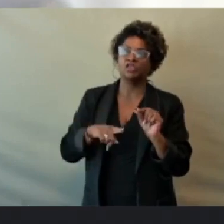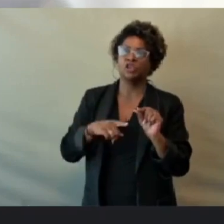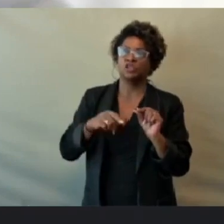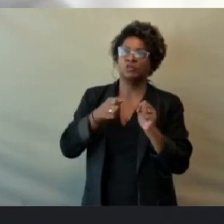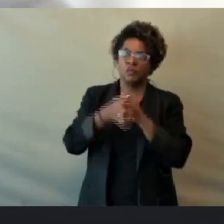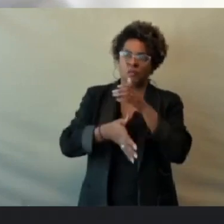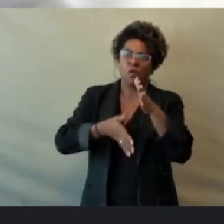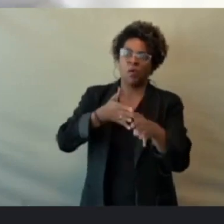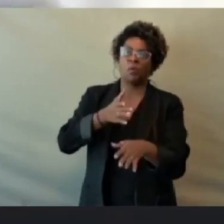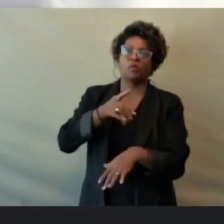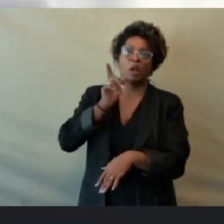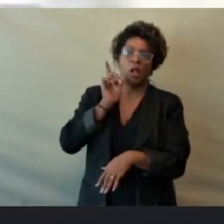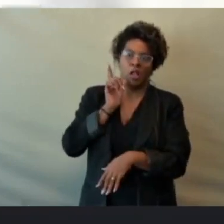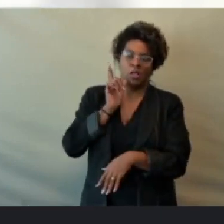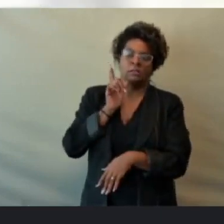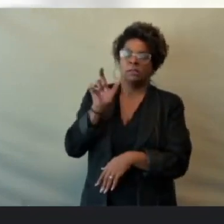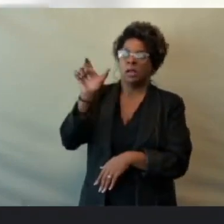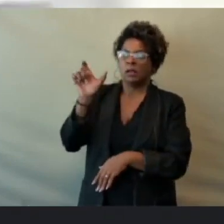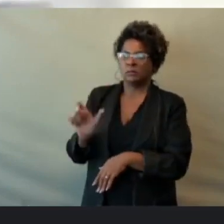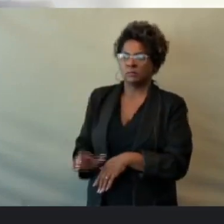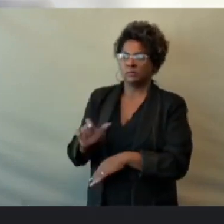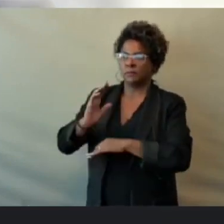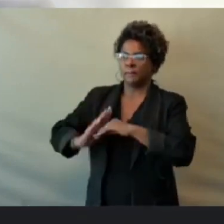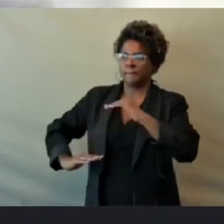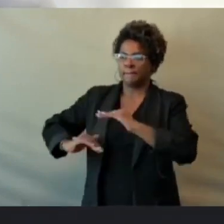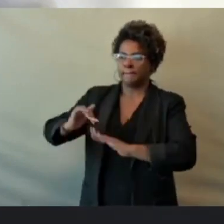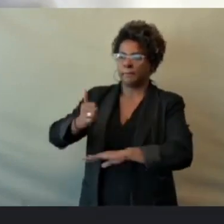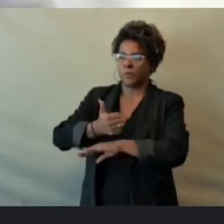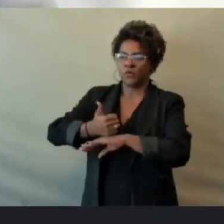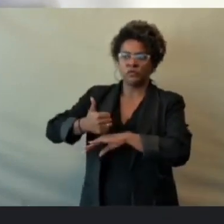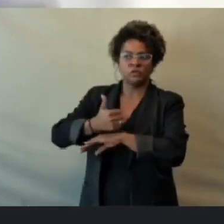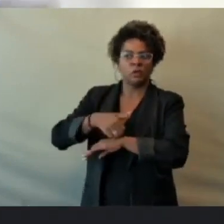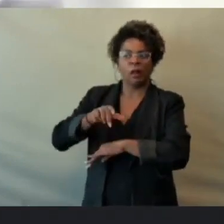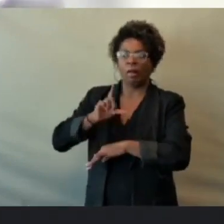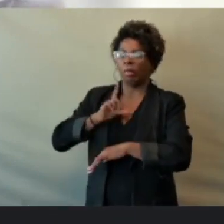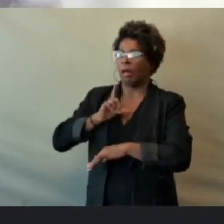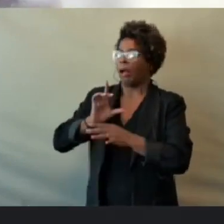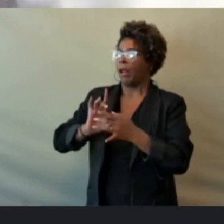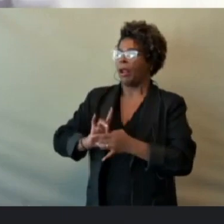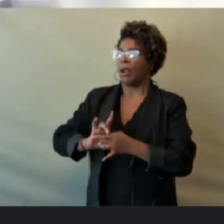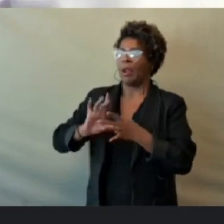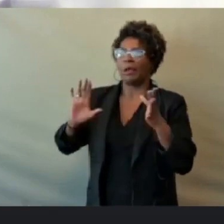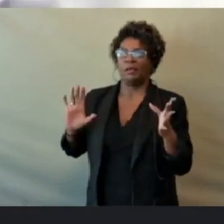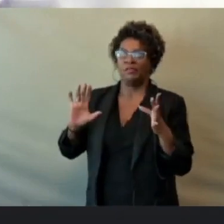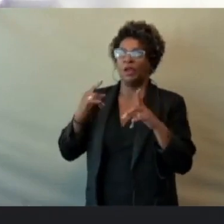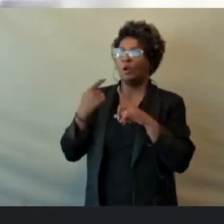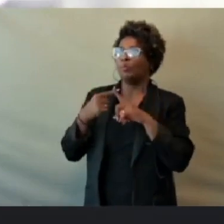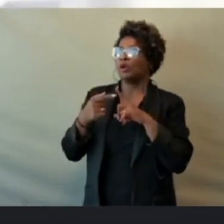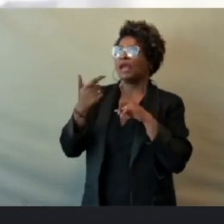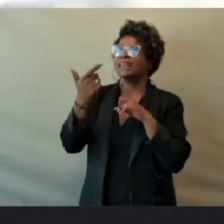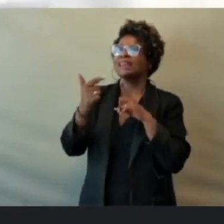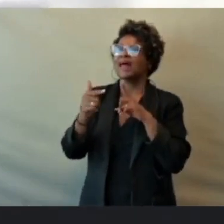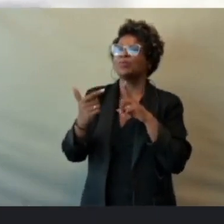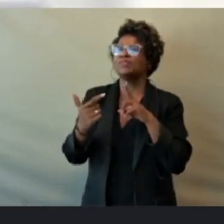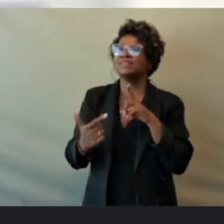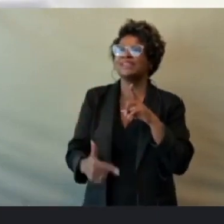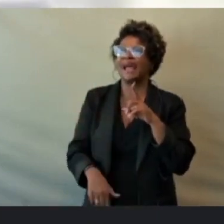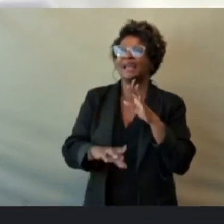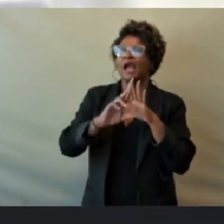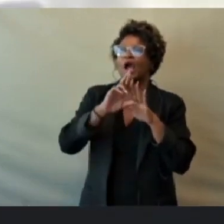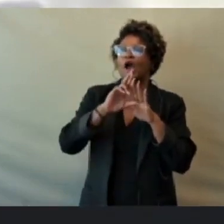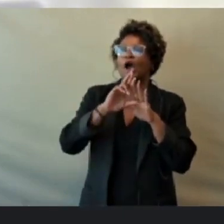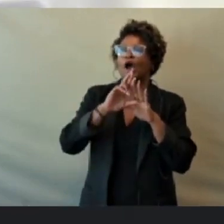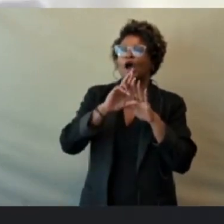da regulamentação da profissão faz com que ele não tenha a quem se reportar nem para ser defendido e nem